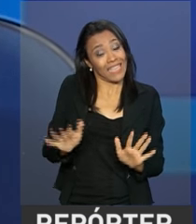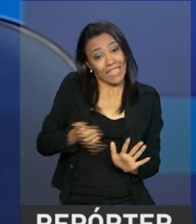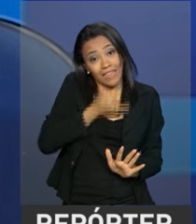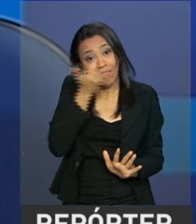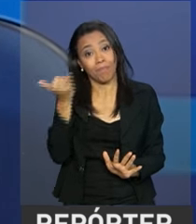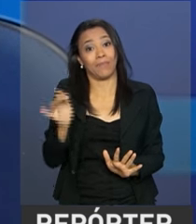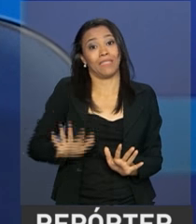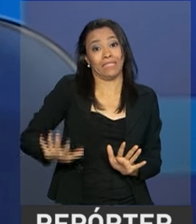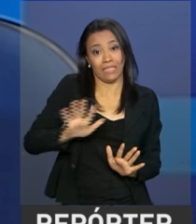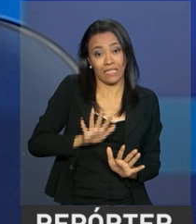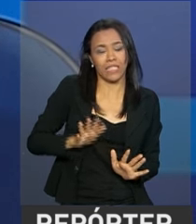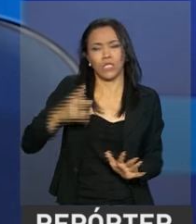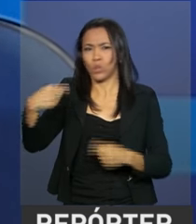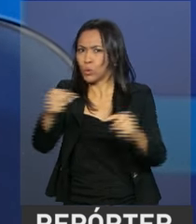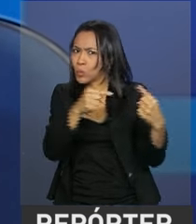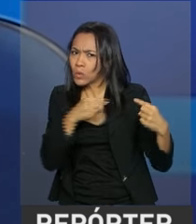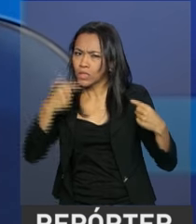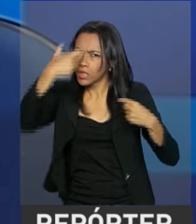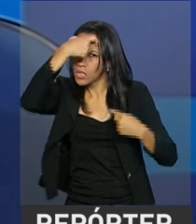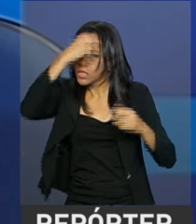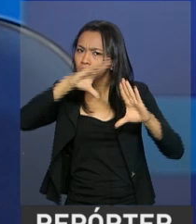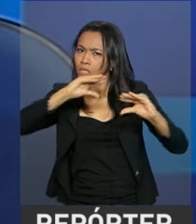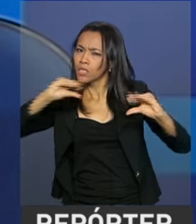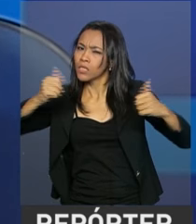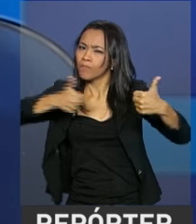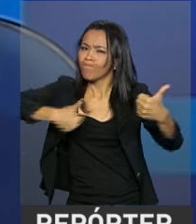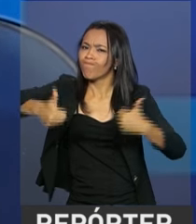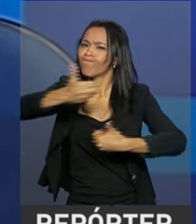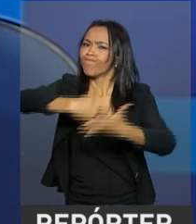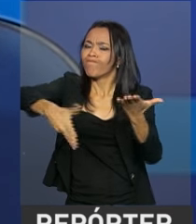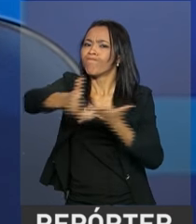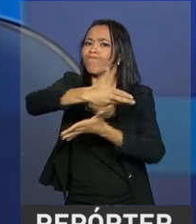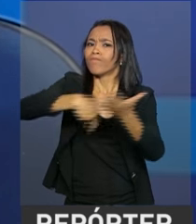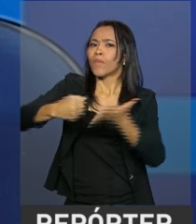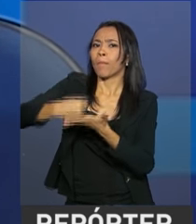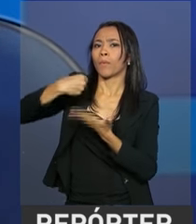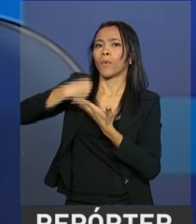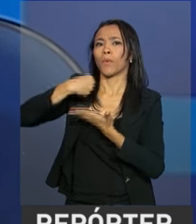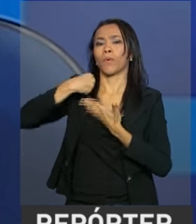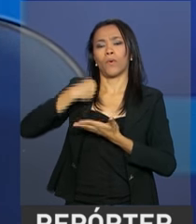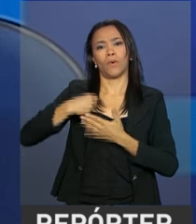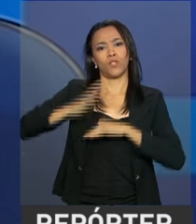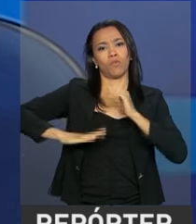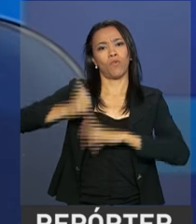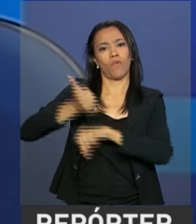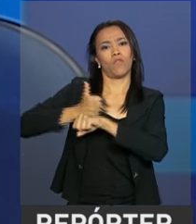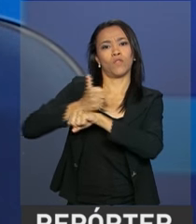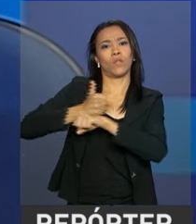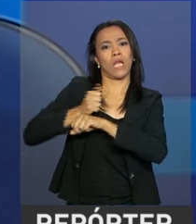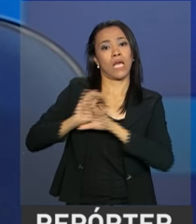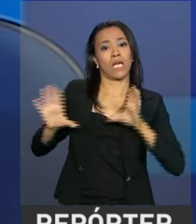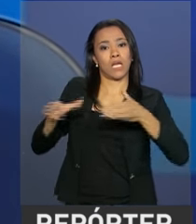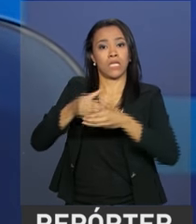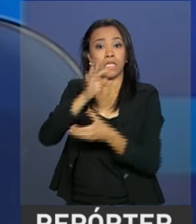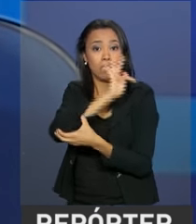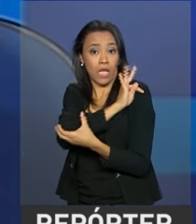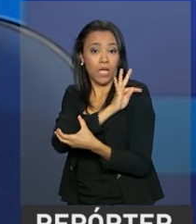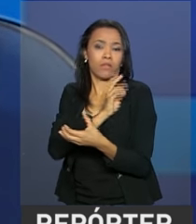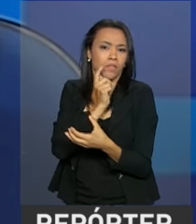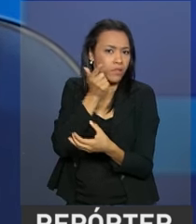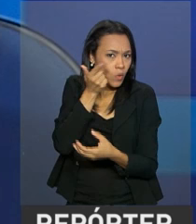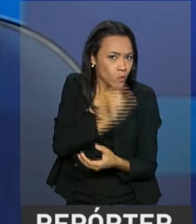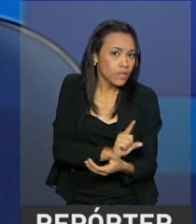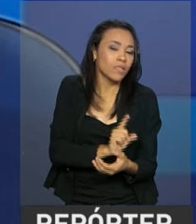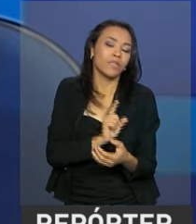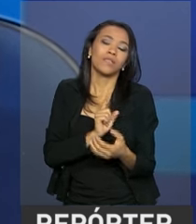de uma discussão que seja madura que tenha suporte técnico e que ao mesmo tempo atenda aos interesses